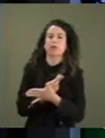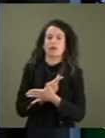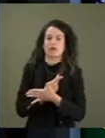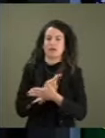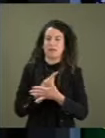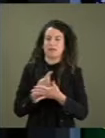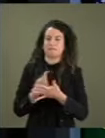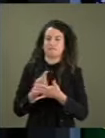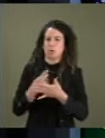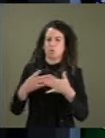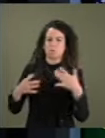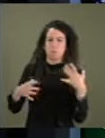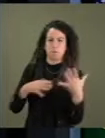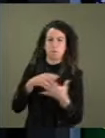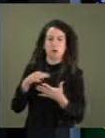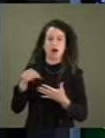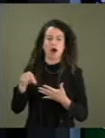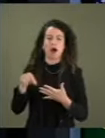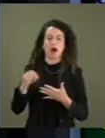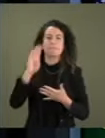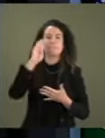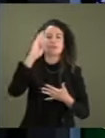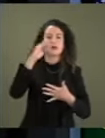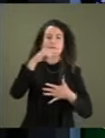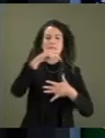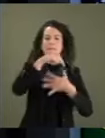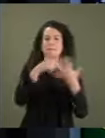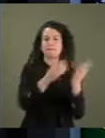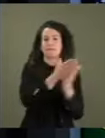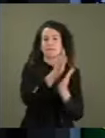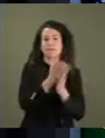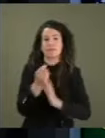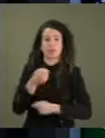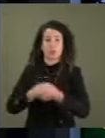polarização, de outras prioridades econômicas.